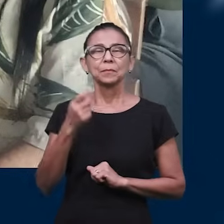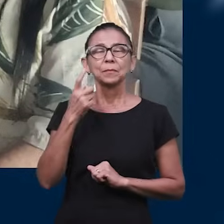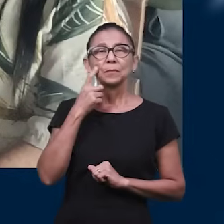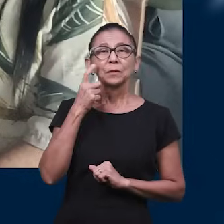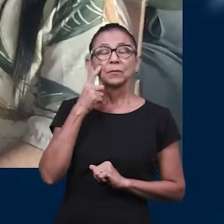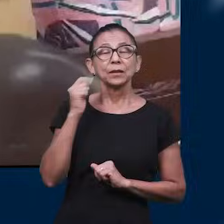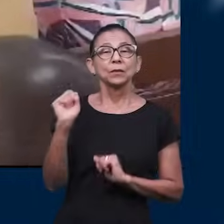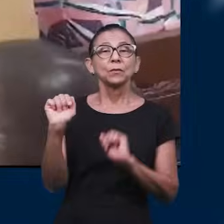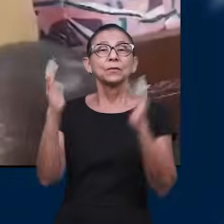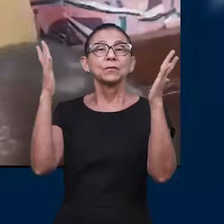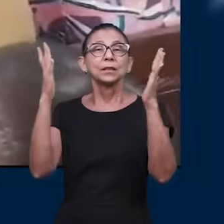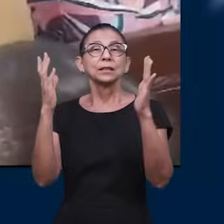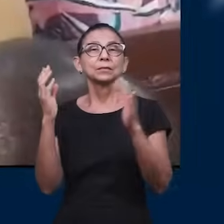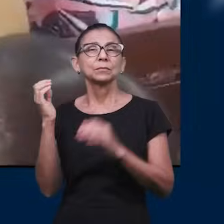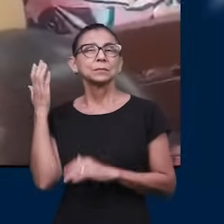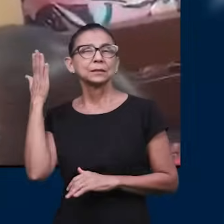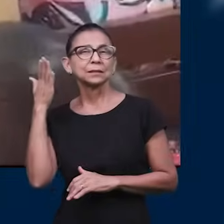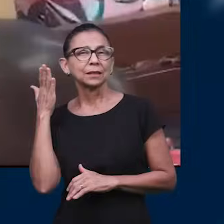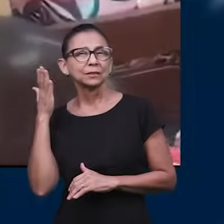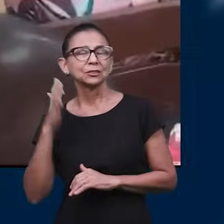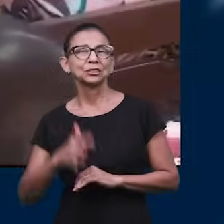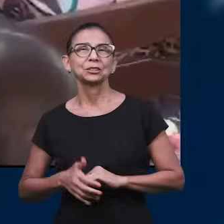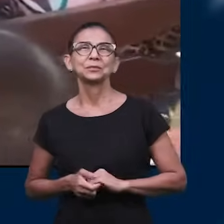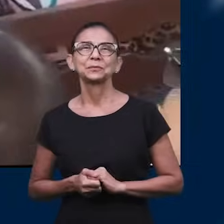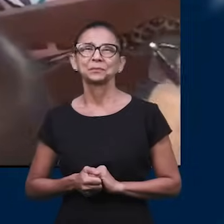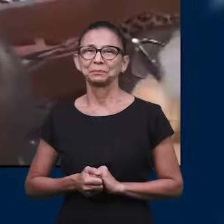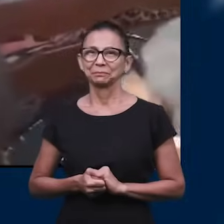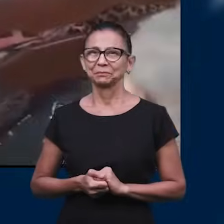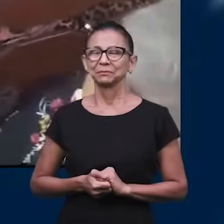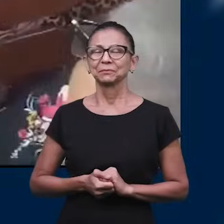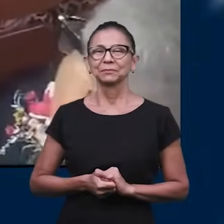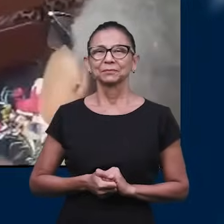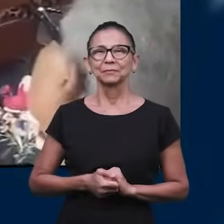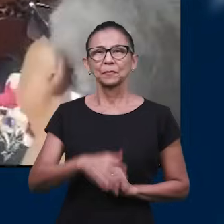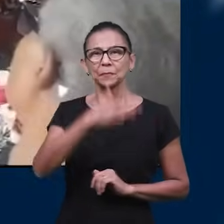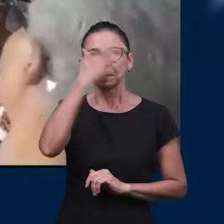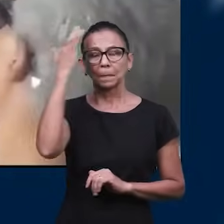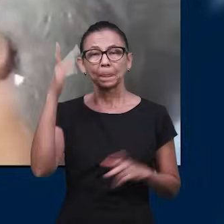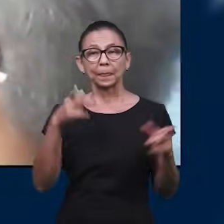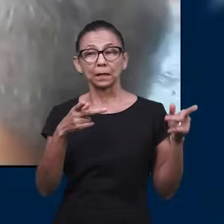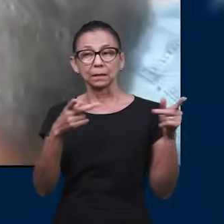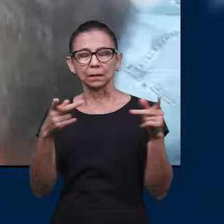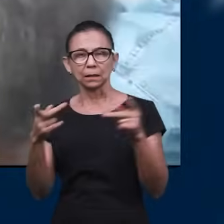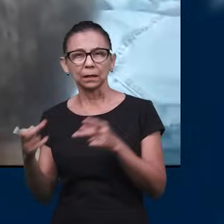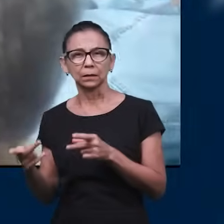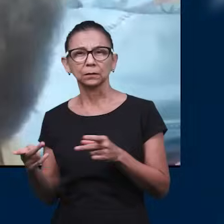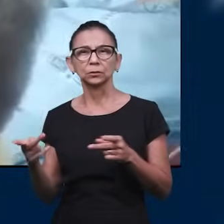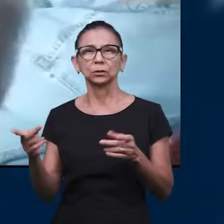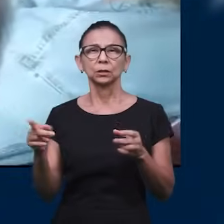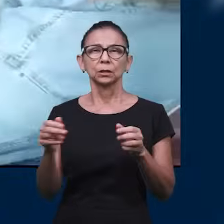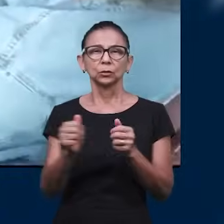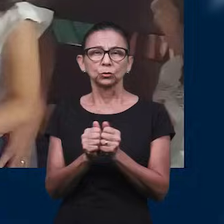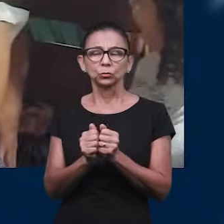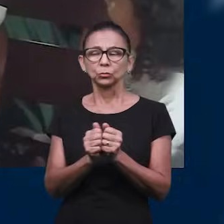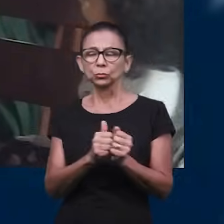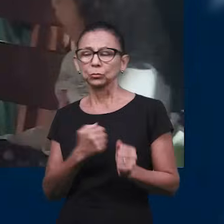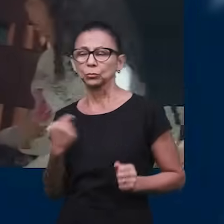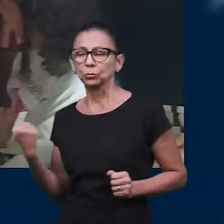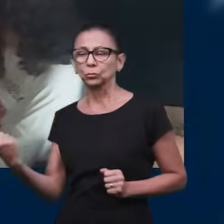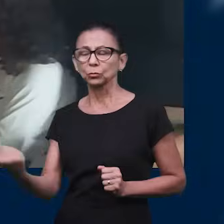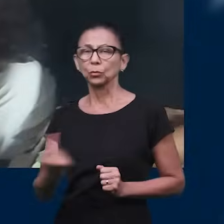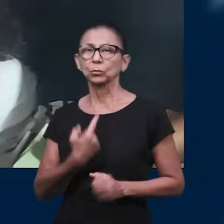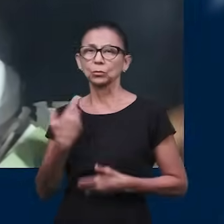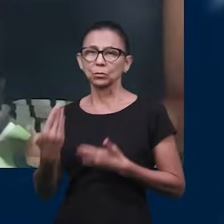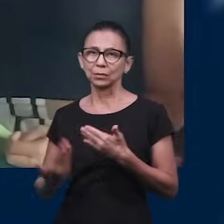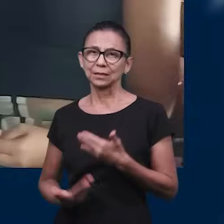diversas as experiências vividas pelos visitantes e por toda a igreja, gerando desta maneira muitos frutos para